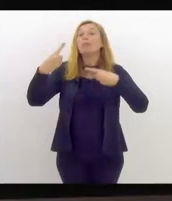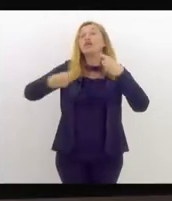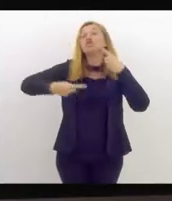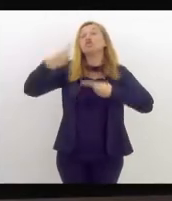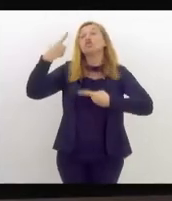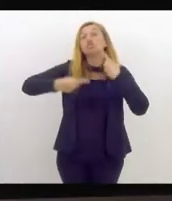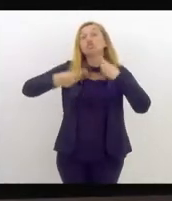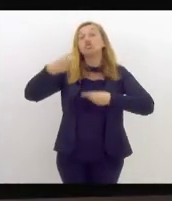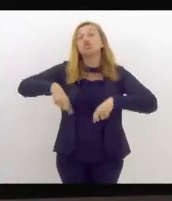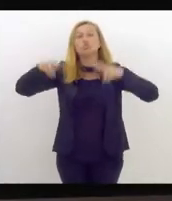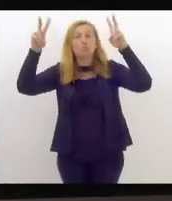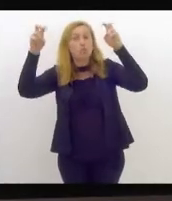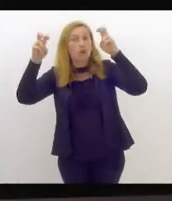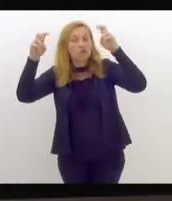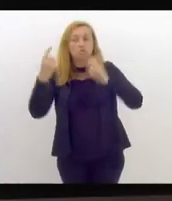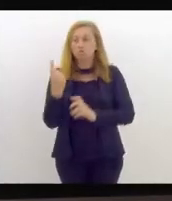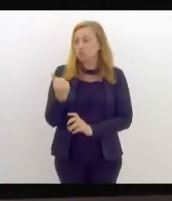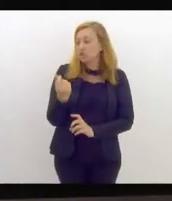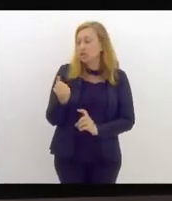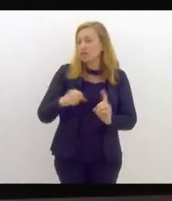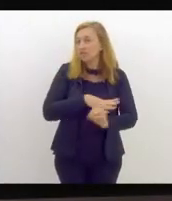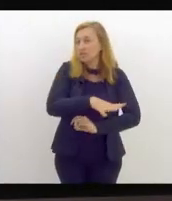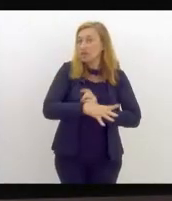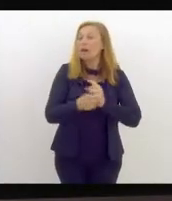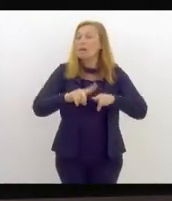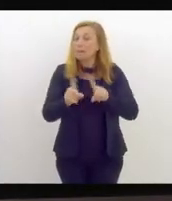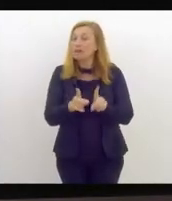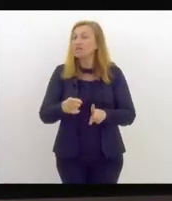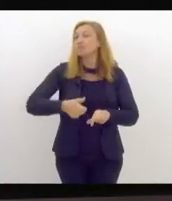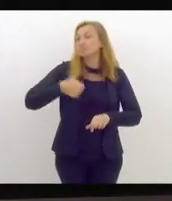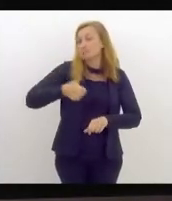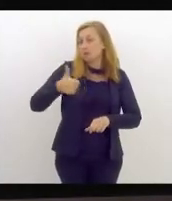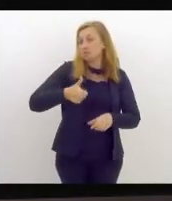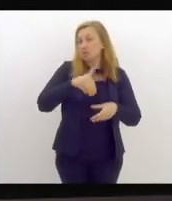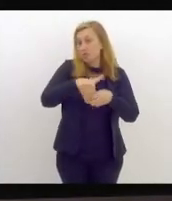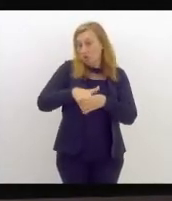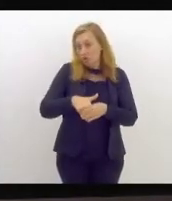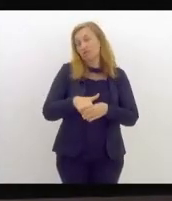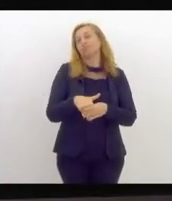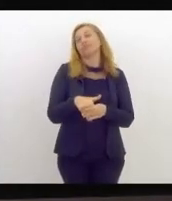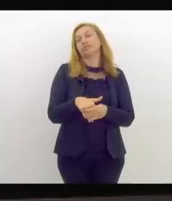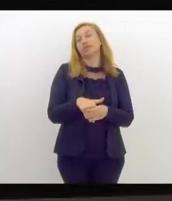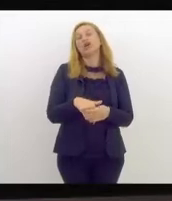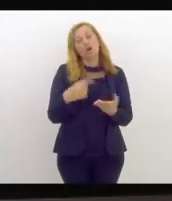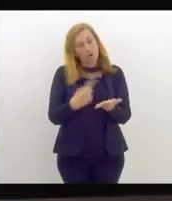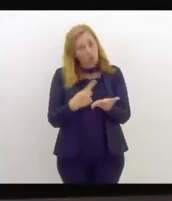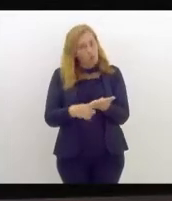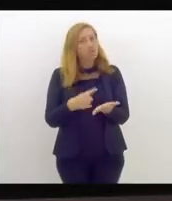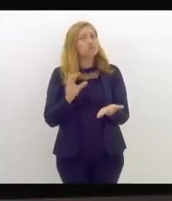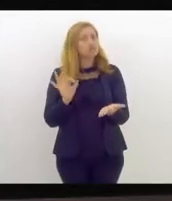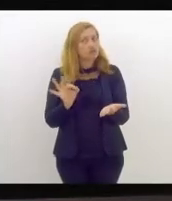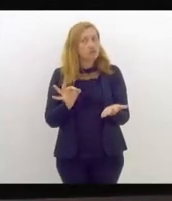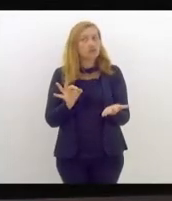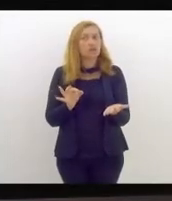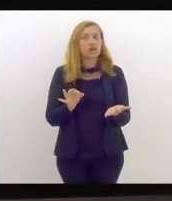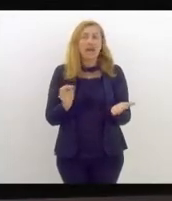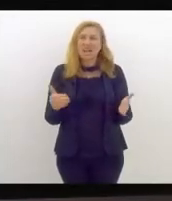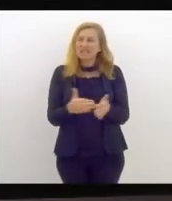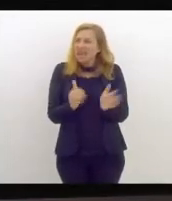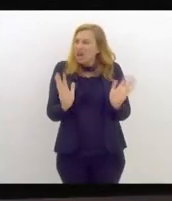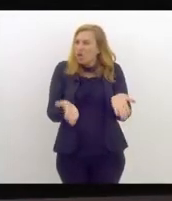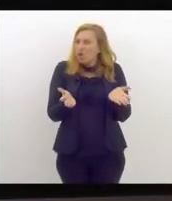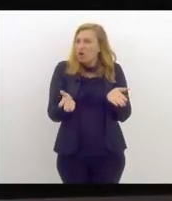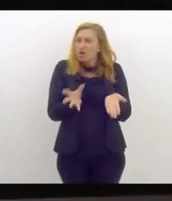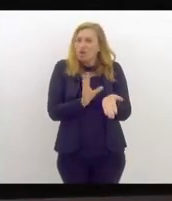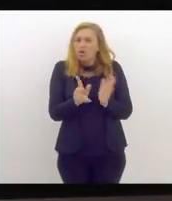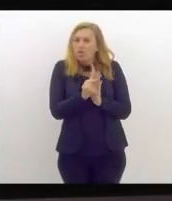a questão da tarifa social mas primeiro se vota em primeira tarifa social foi feito esse acordo e até agora o projeto